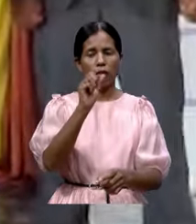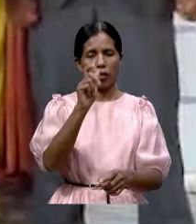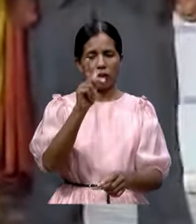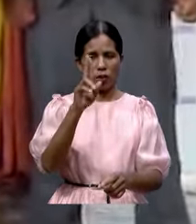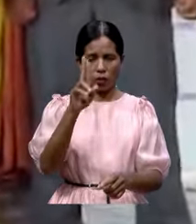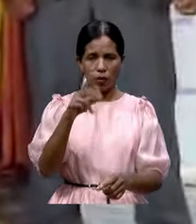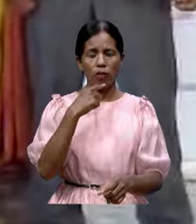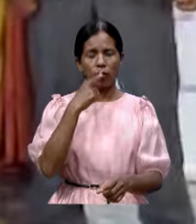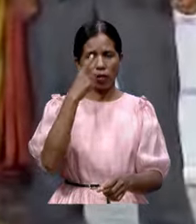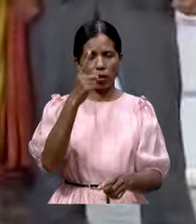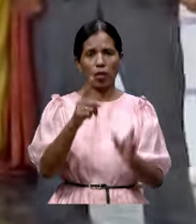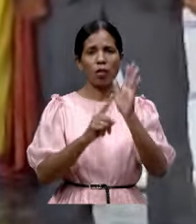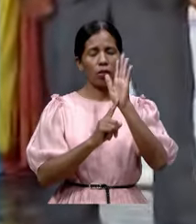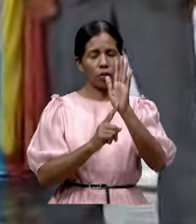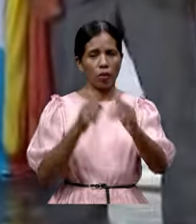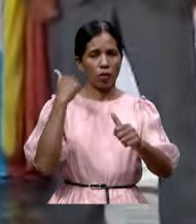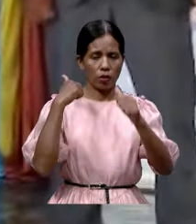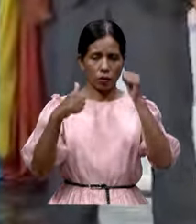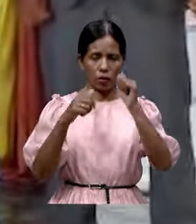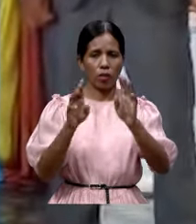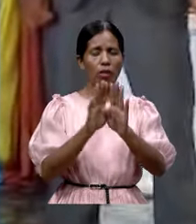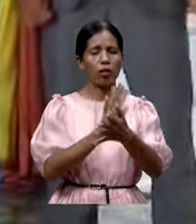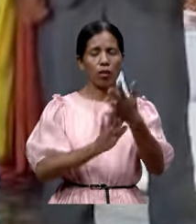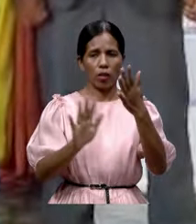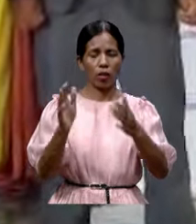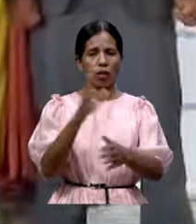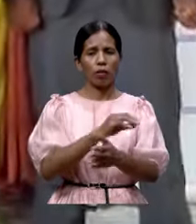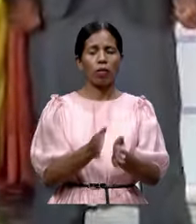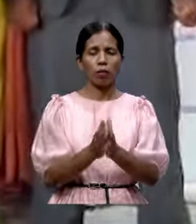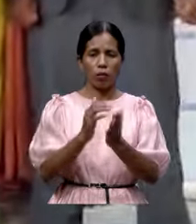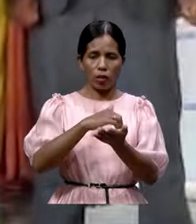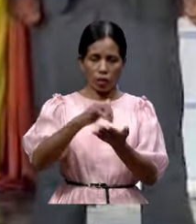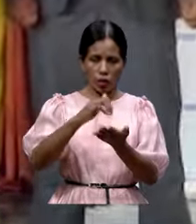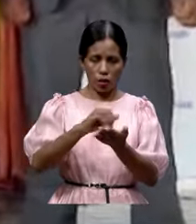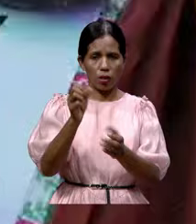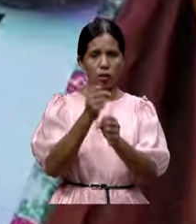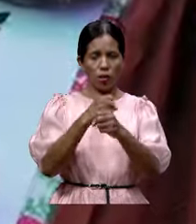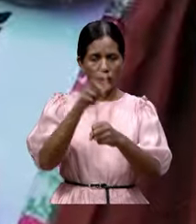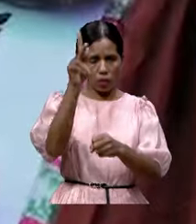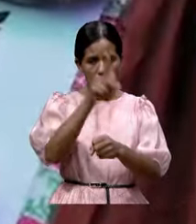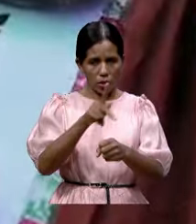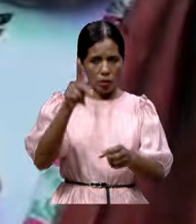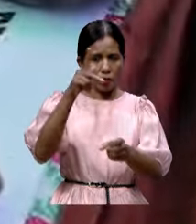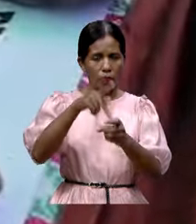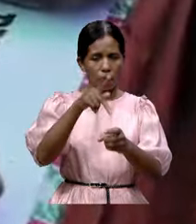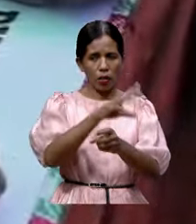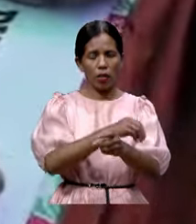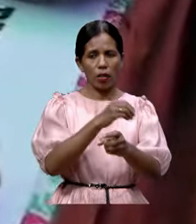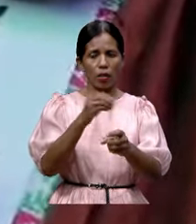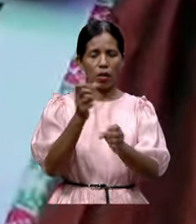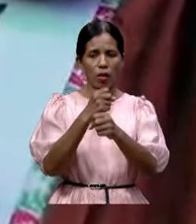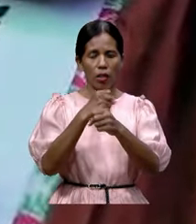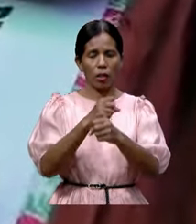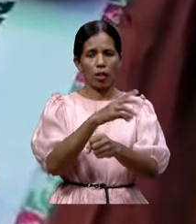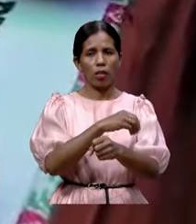Monteiro hatolia hirakne iha atividade lansa atribuição licença prospeção no pesquisa mineral metálico debe realiza e